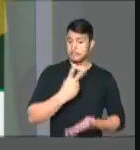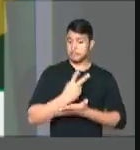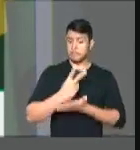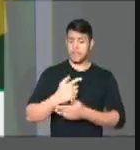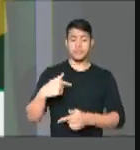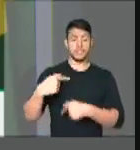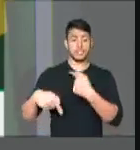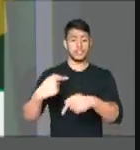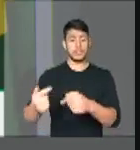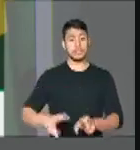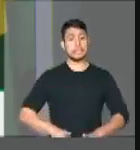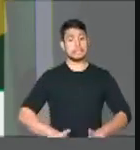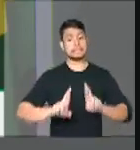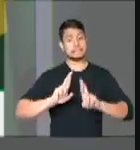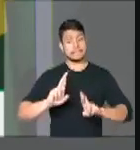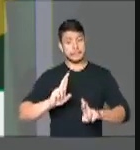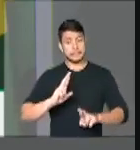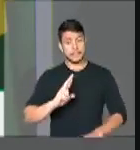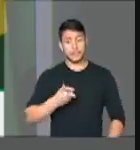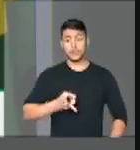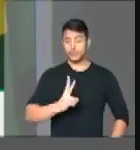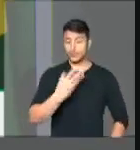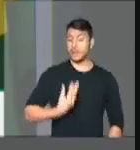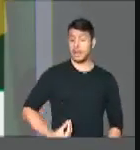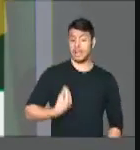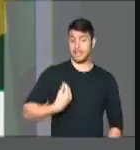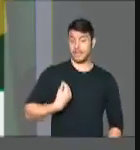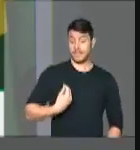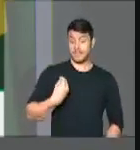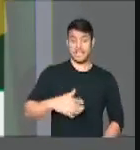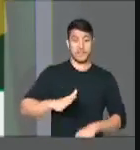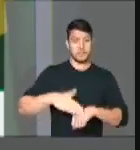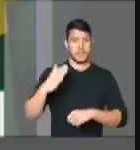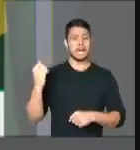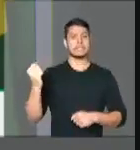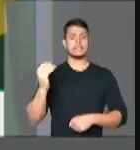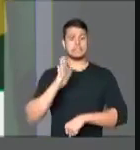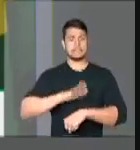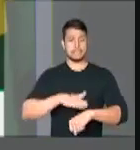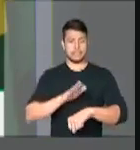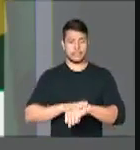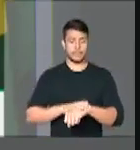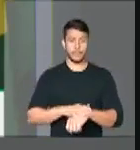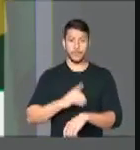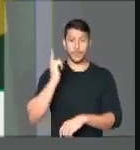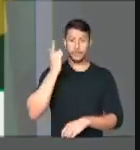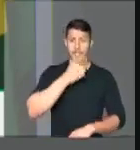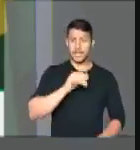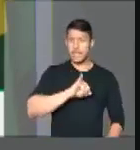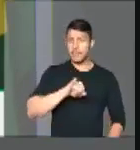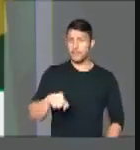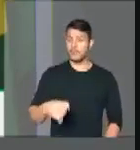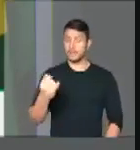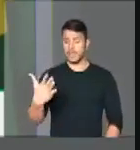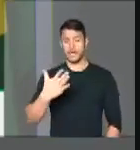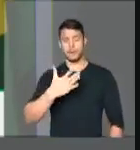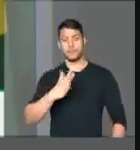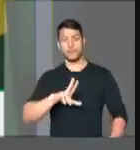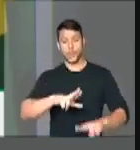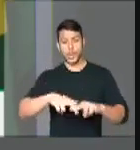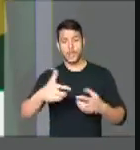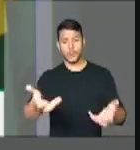geração. Espero que vivamos ainda muitos anos para desfrutar também, não só minha sobrinha, meus